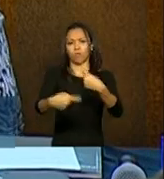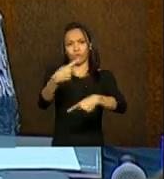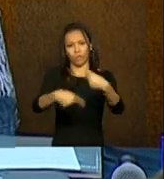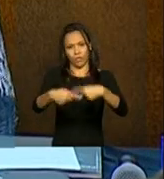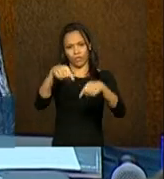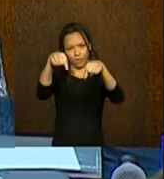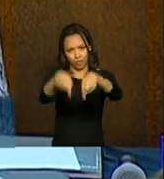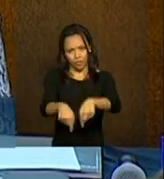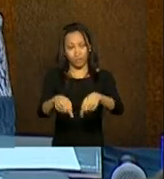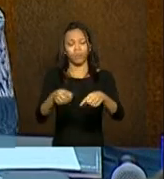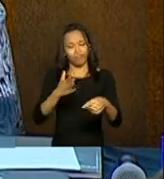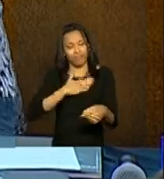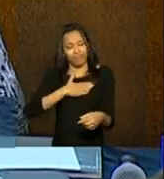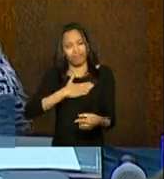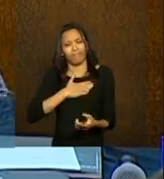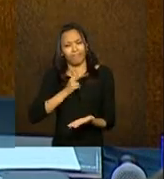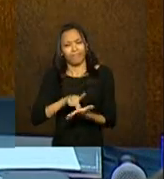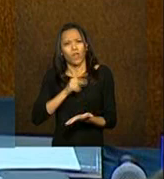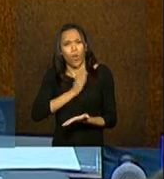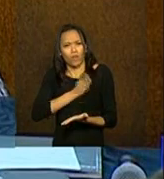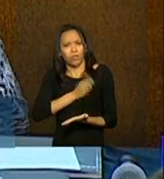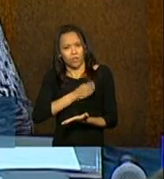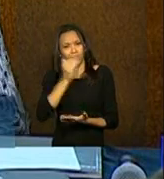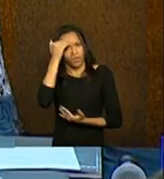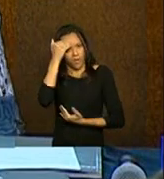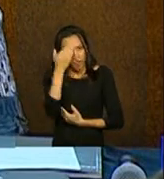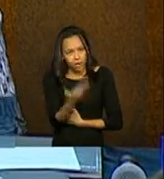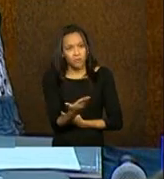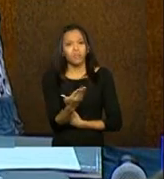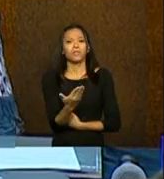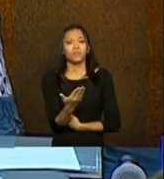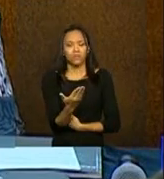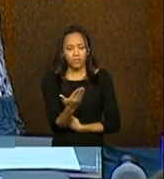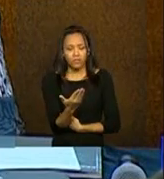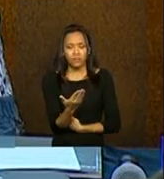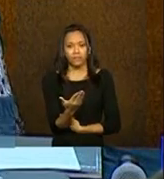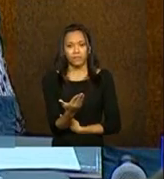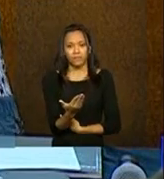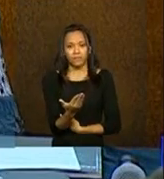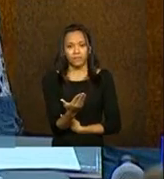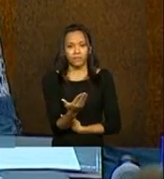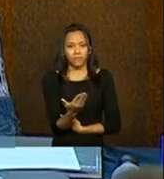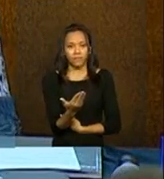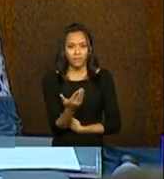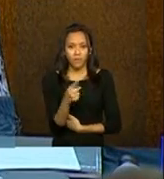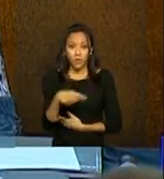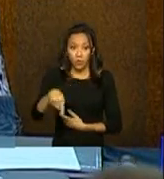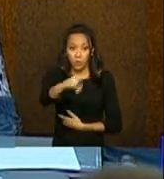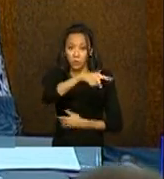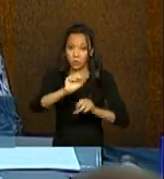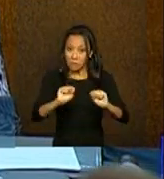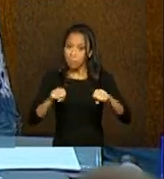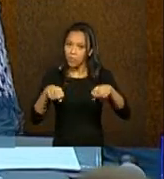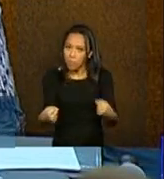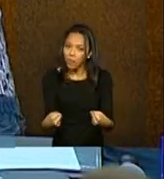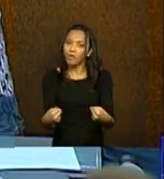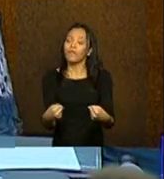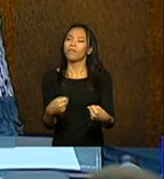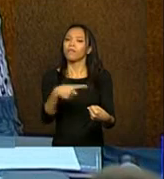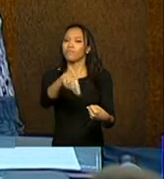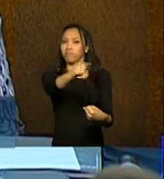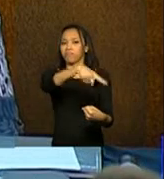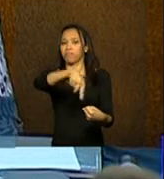priorizadas. aqui. Queria de coração agradecer eh essa esse empenho, essa